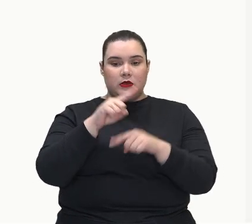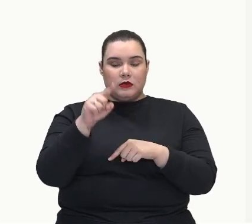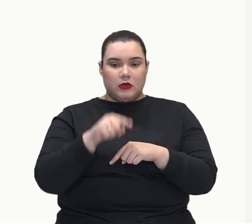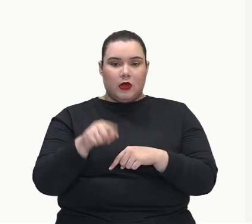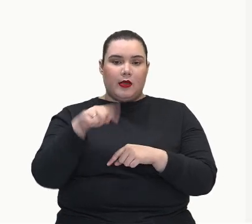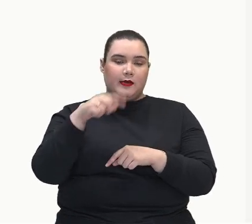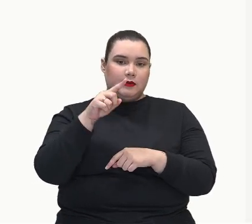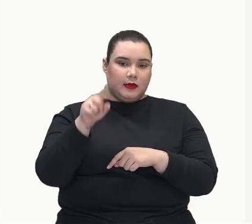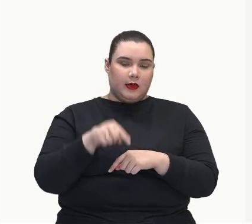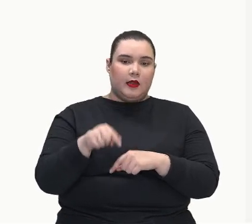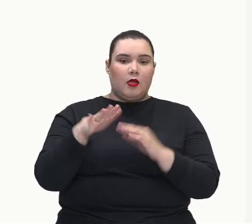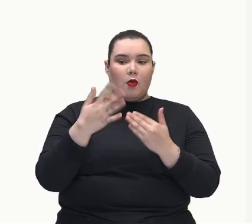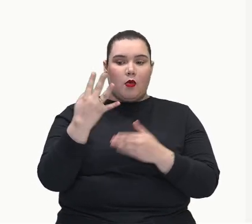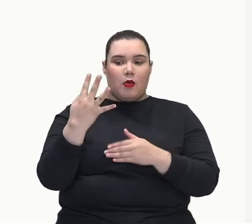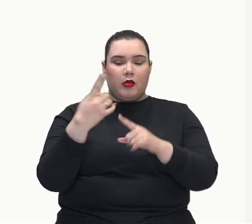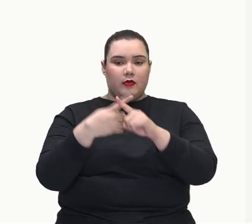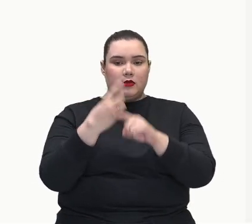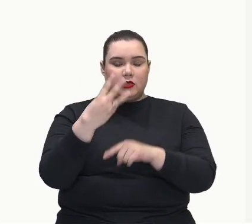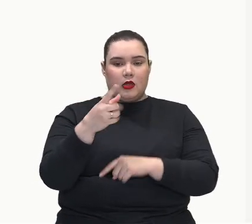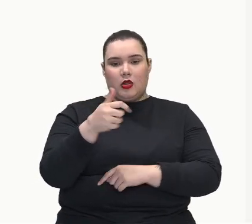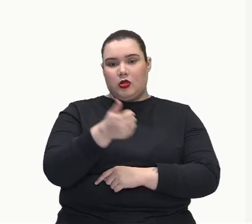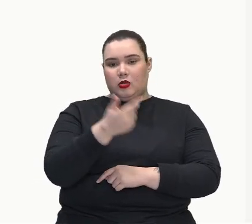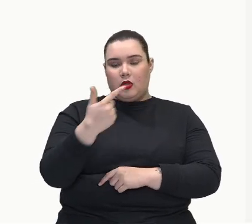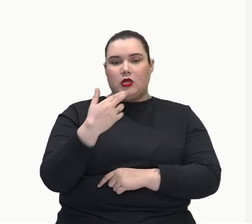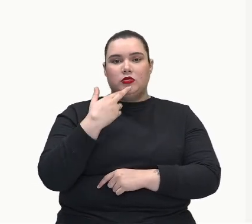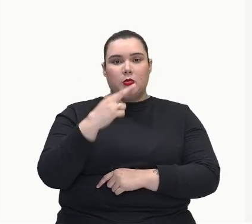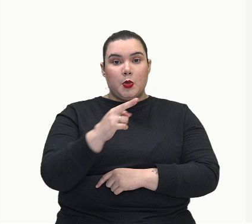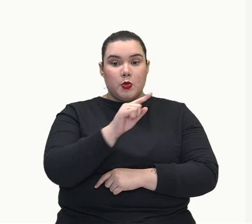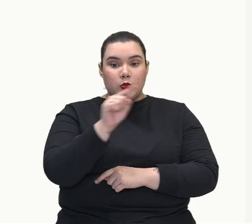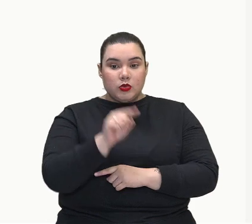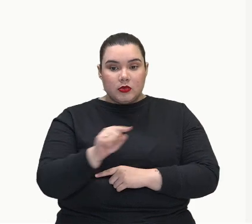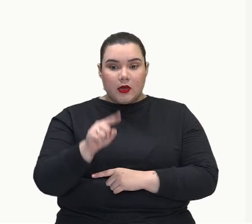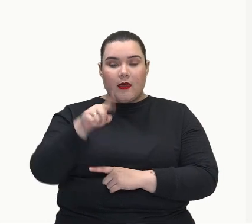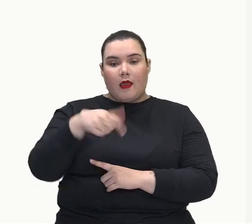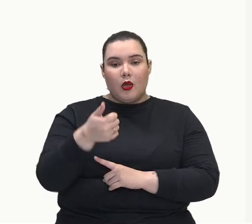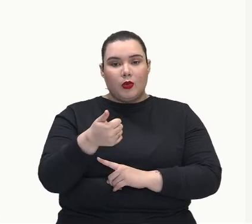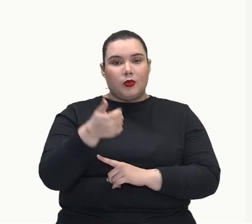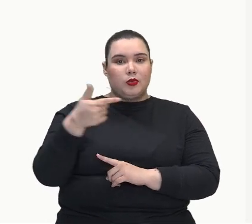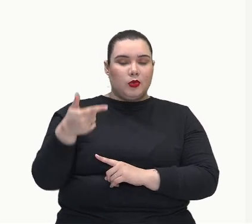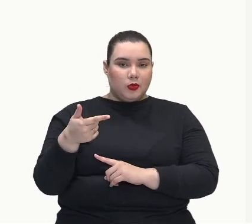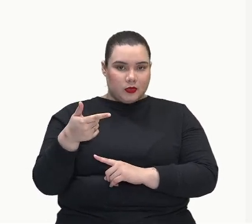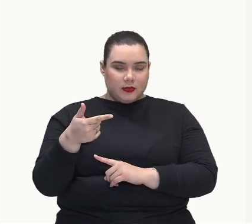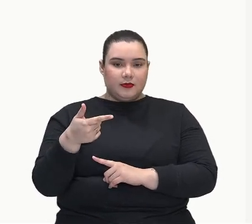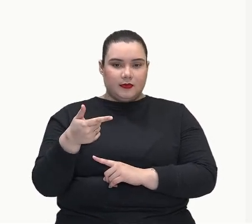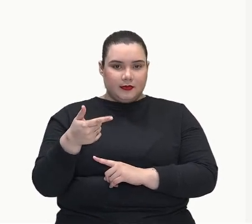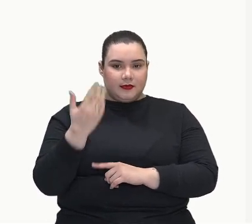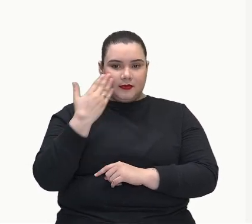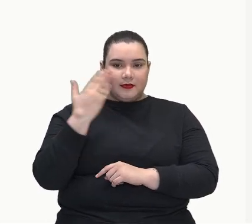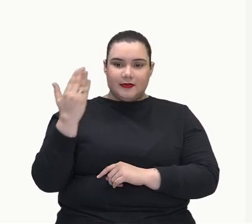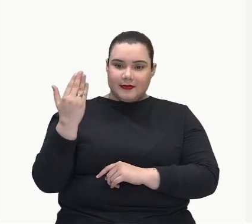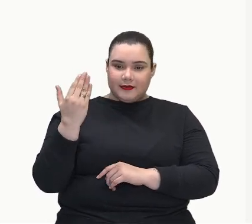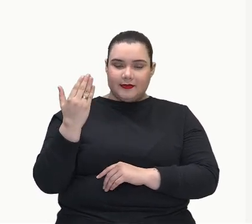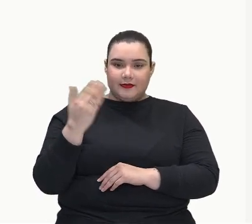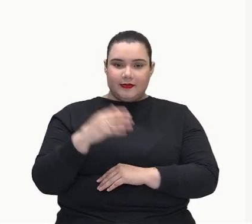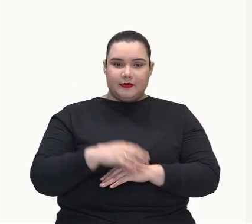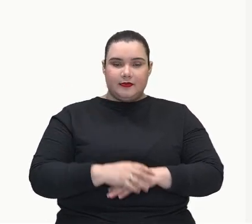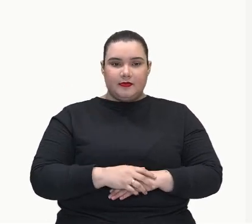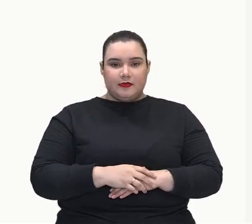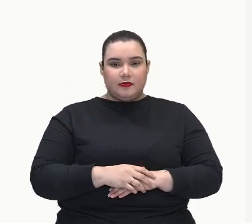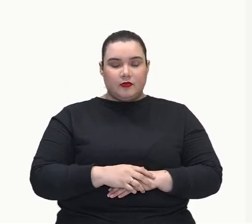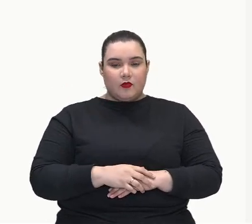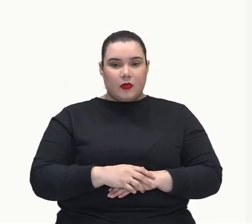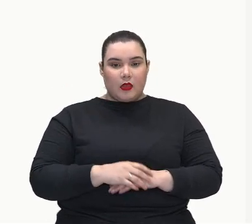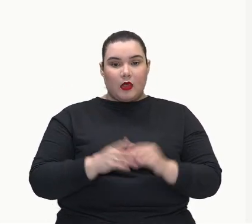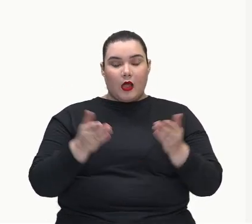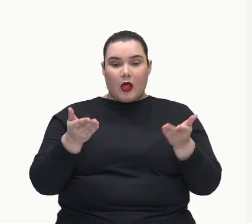vezes 3 é 12 e já é a resposta aqui da medida de z que está faltando. Agora,